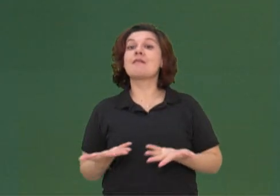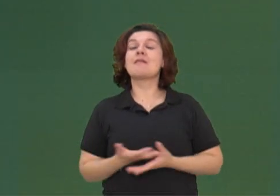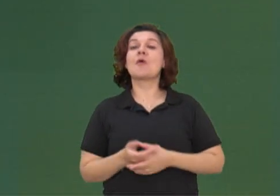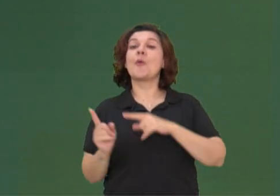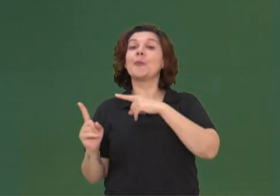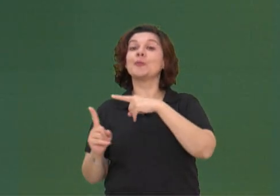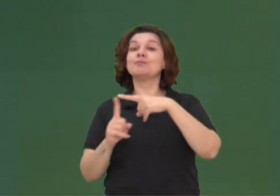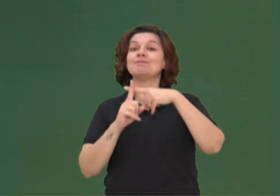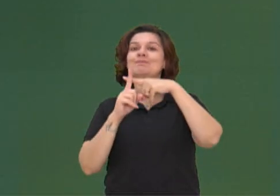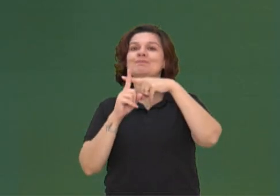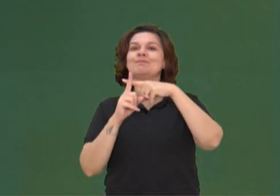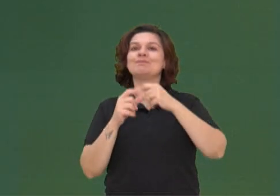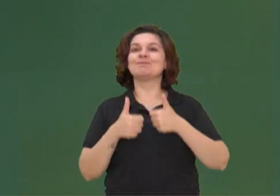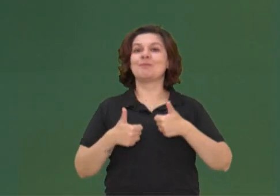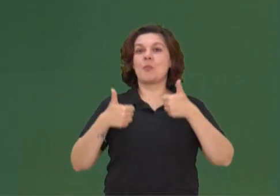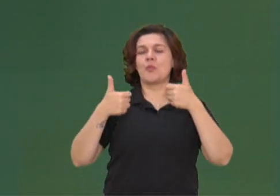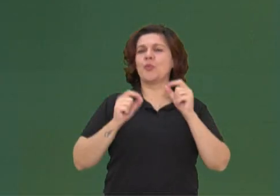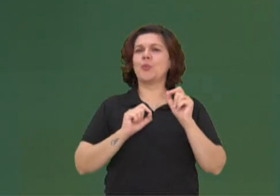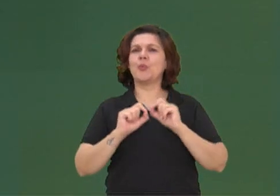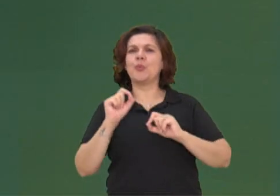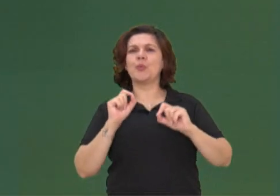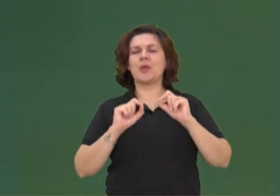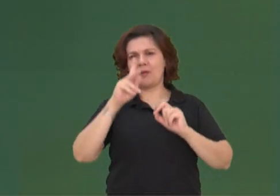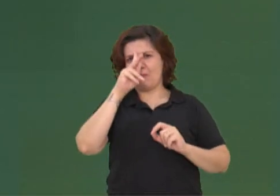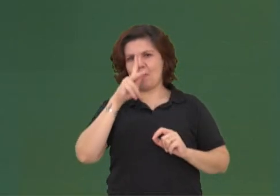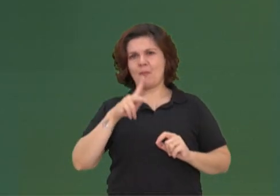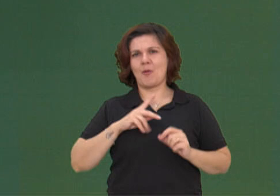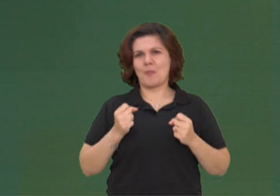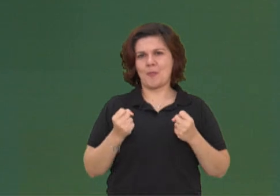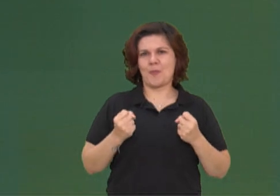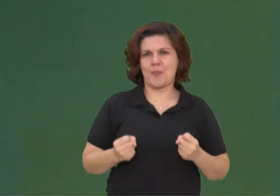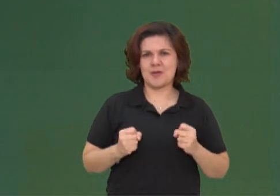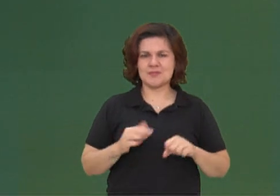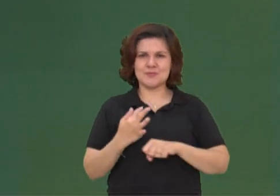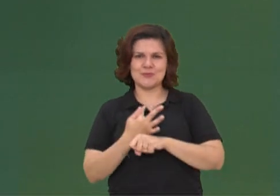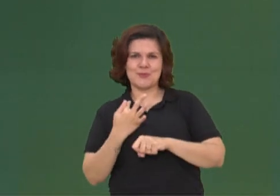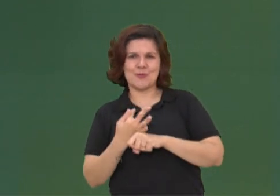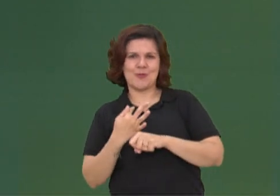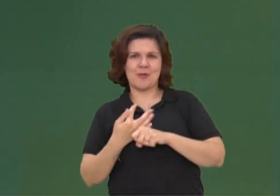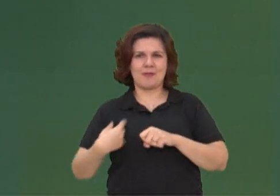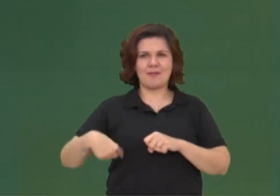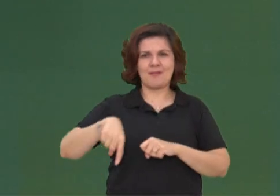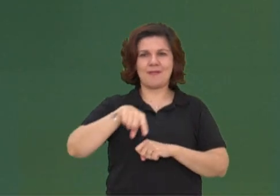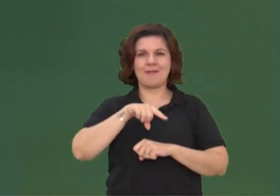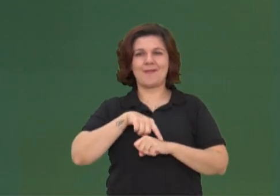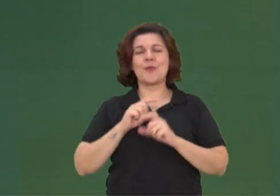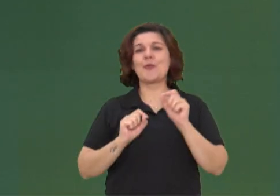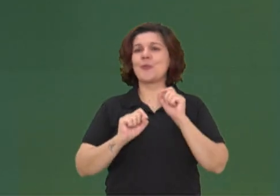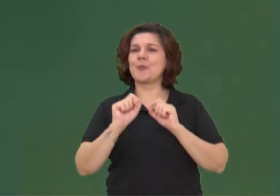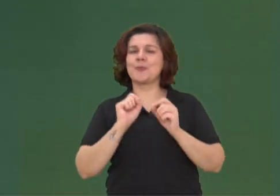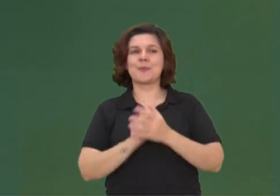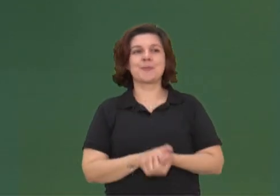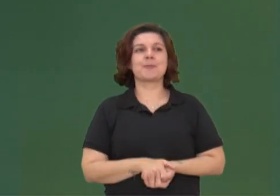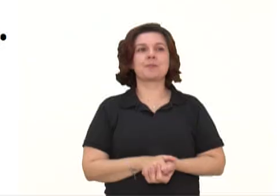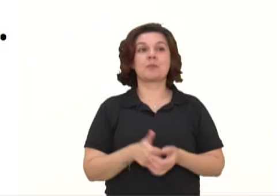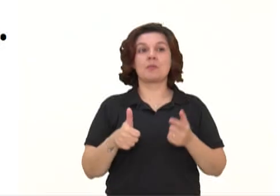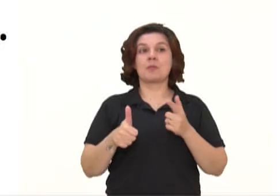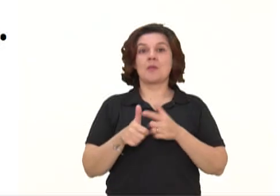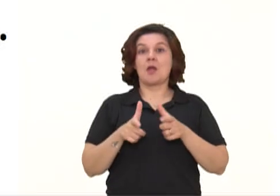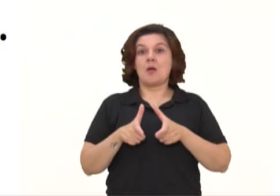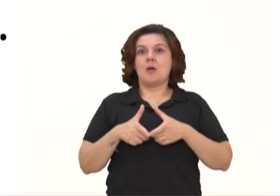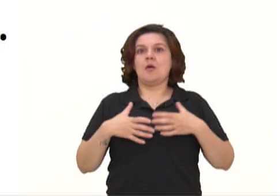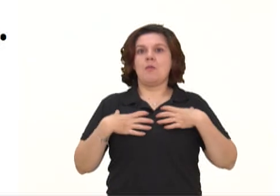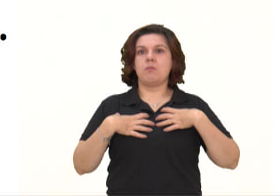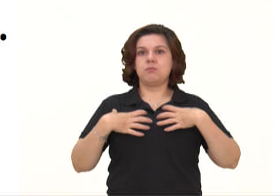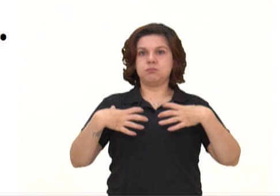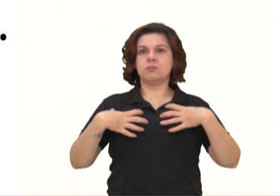Os benefícios que a calistenia, que a resistência corporal, ela ajuda a trazer aí para vocês, um deles vai ser aqui, o aumento de